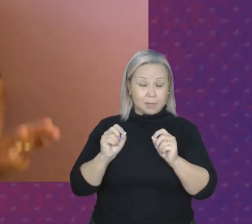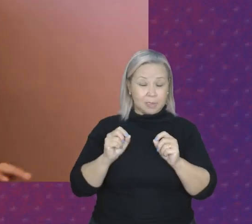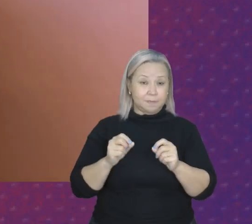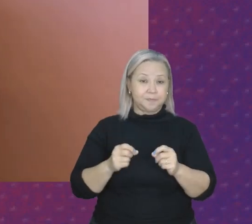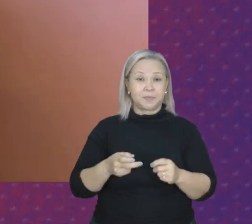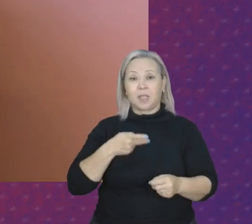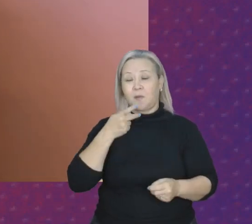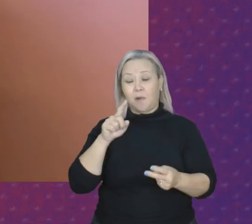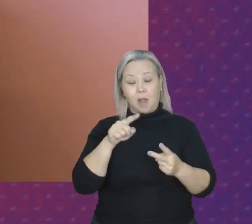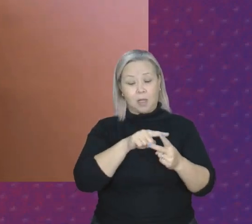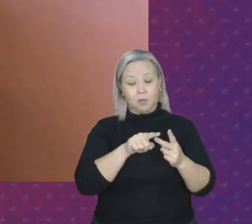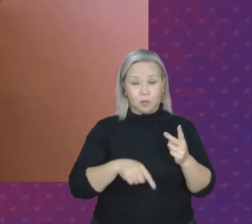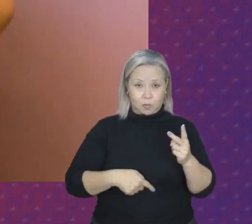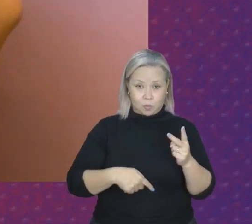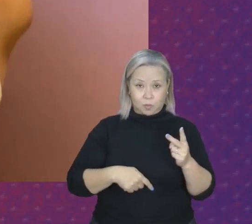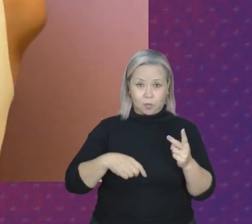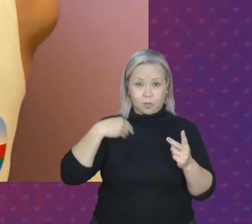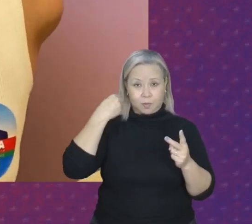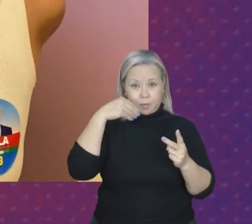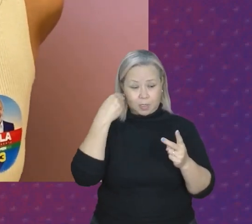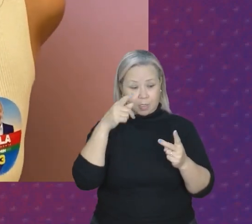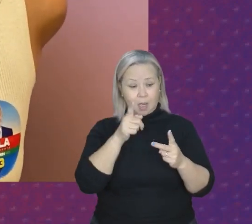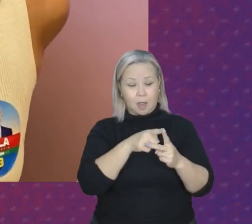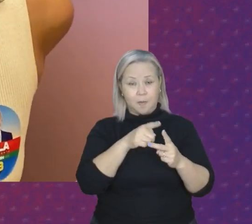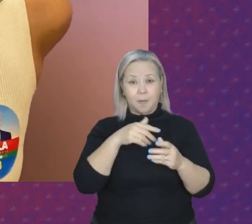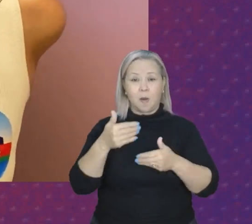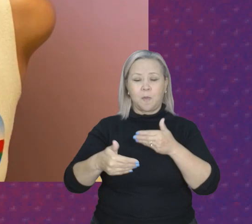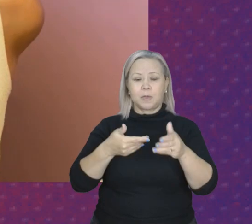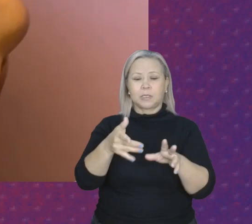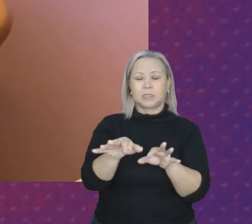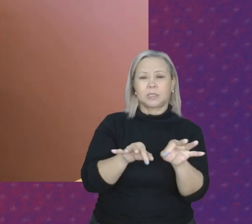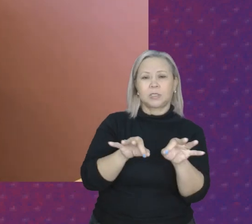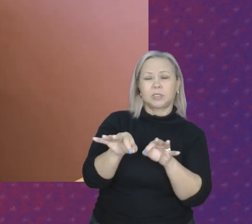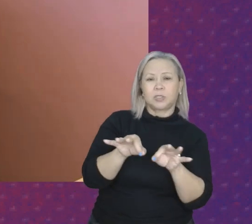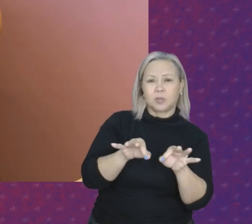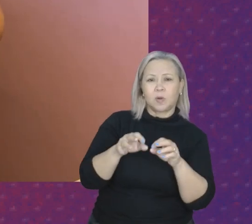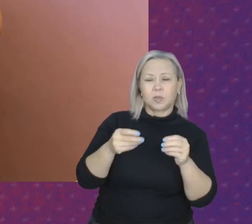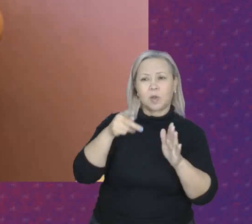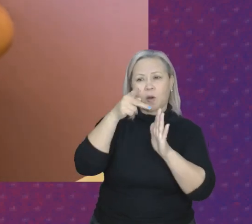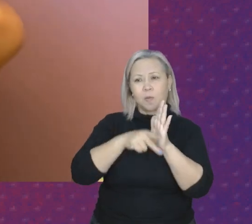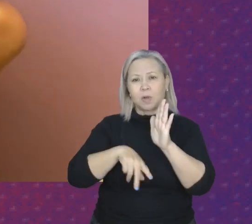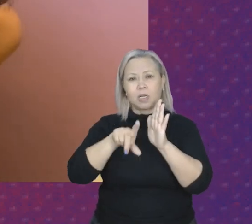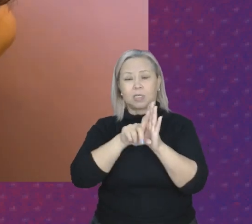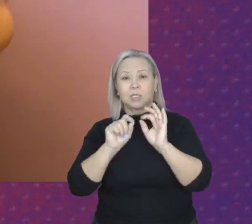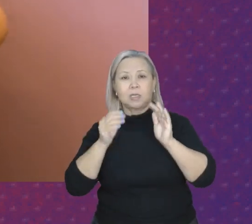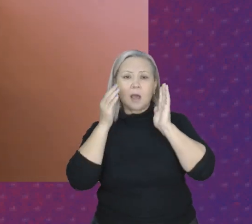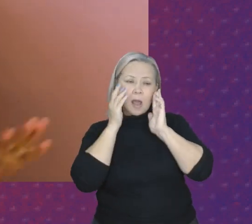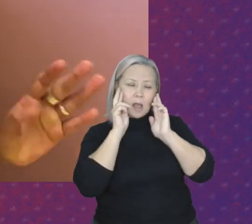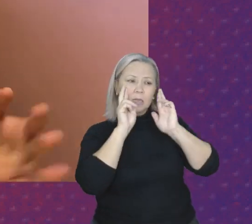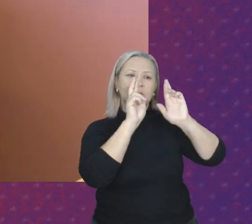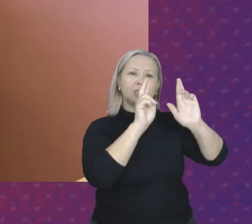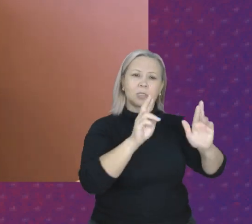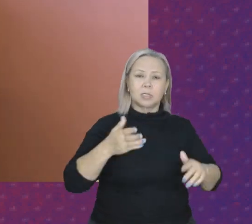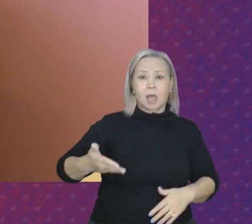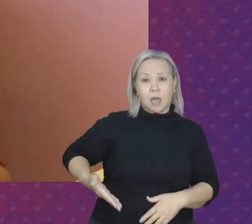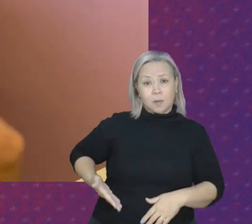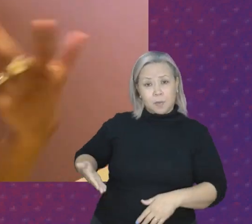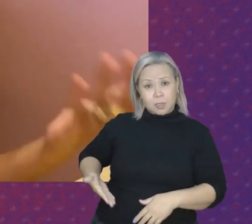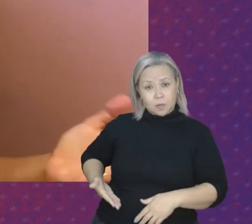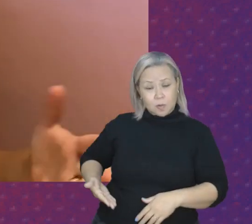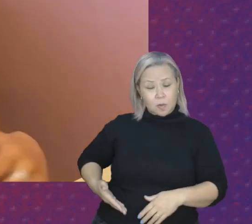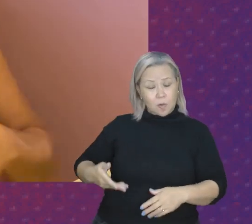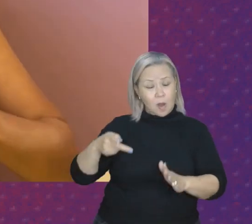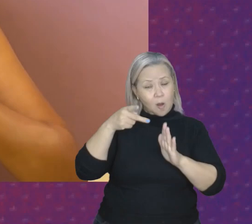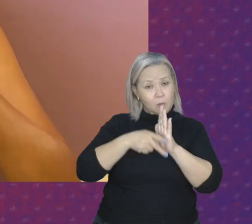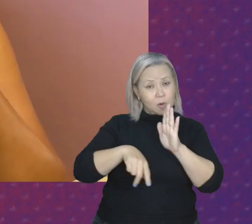A primeira foi do processo que a gente construiu no projeto de lei da dignidade menstrual, né, um projeto de lei